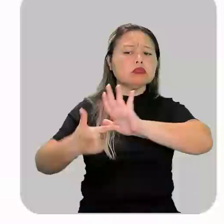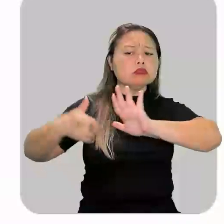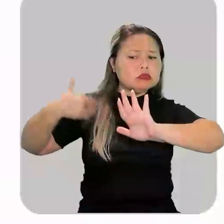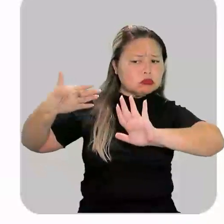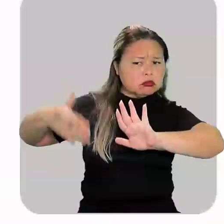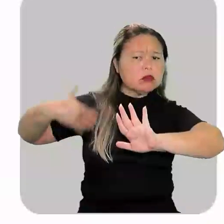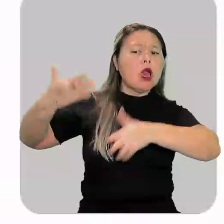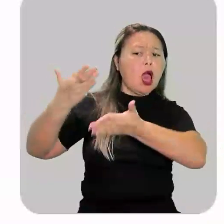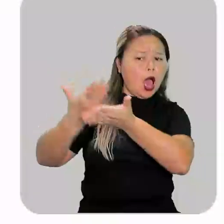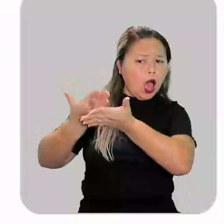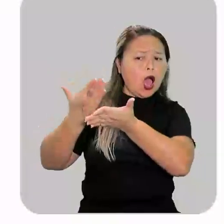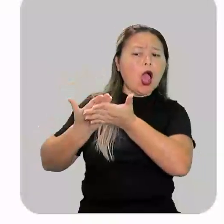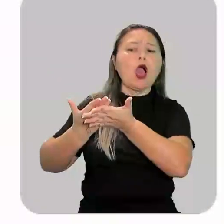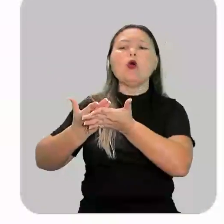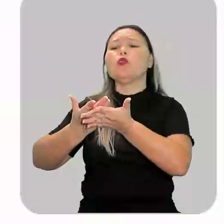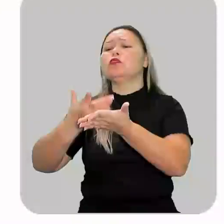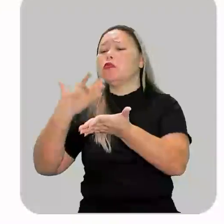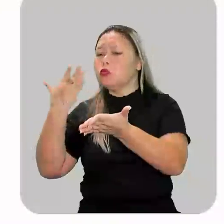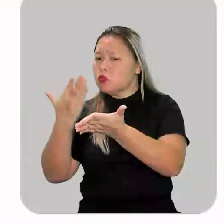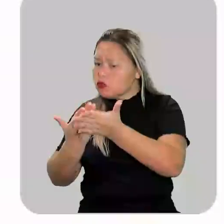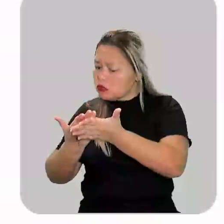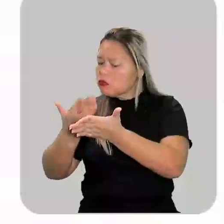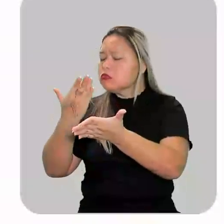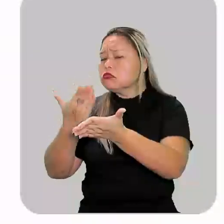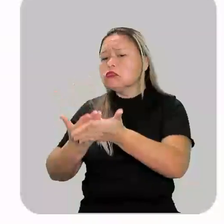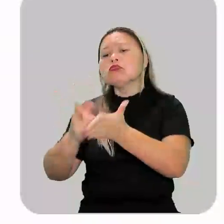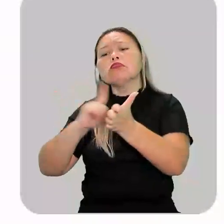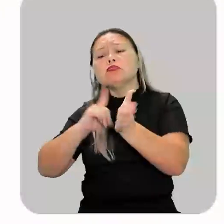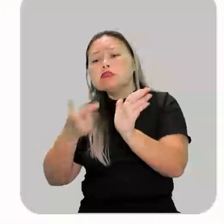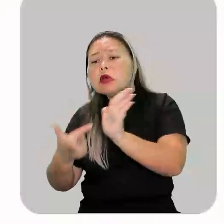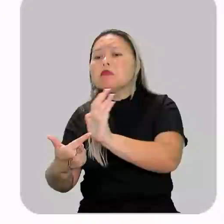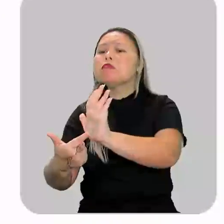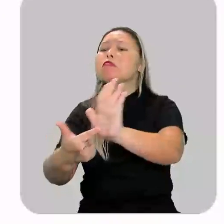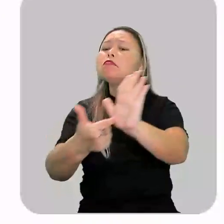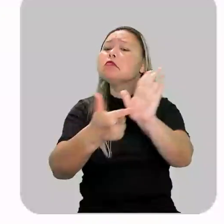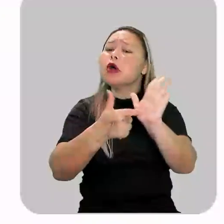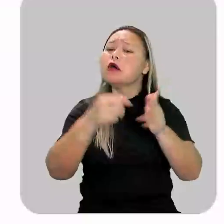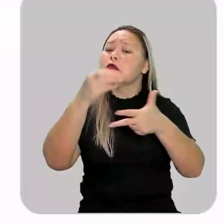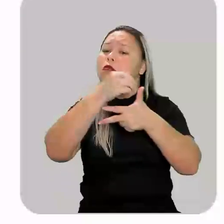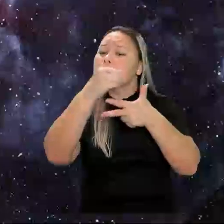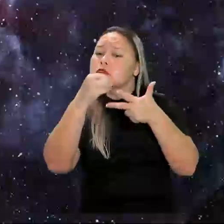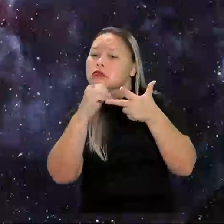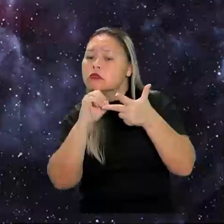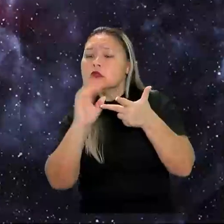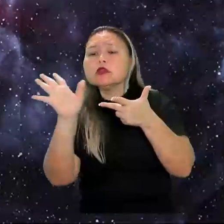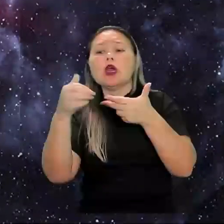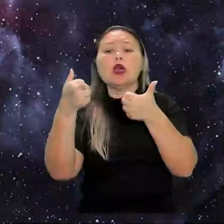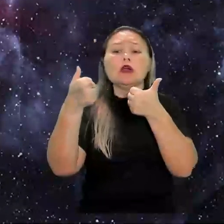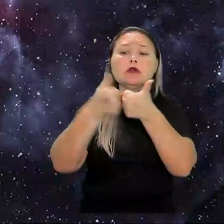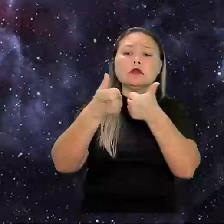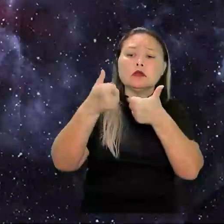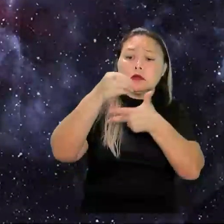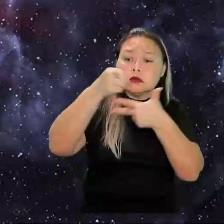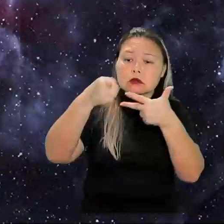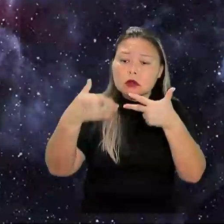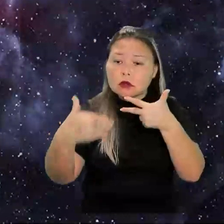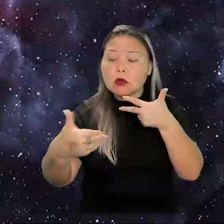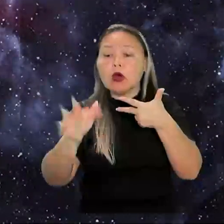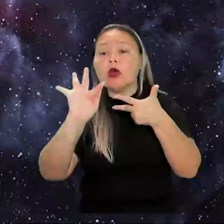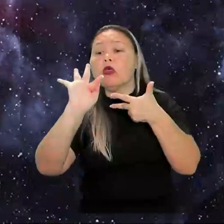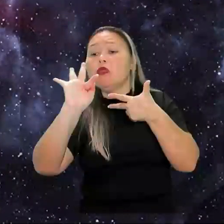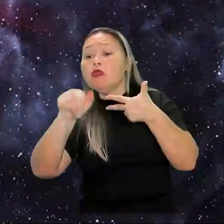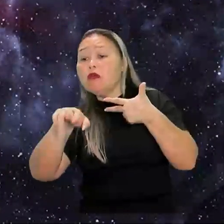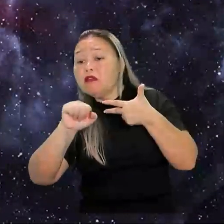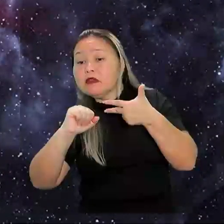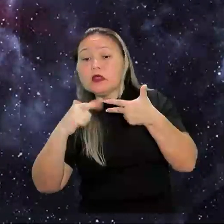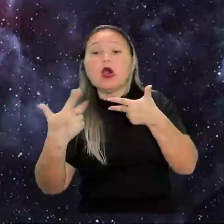das aulas, né? Todas as aulas aí a gente traz questões do Enem, seja lá no Super Enem Ativar, ou seja ao final aí,